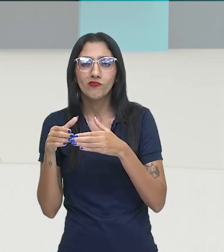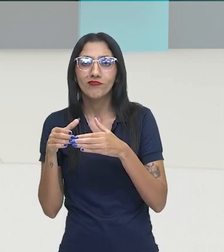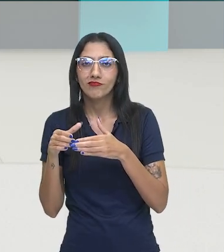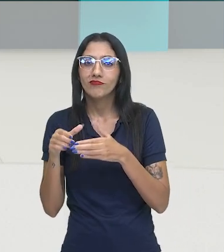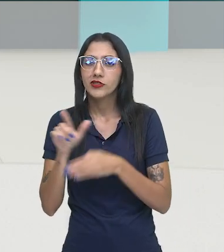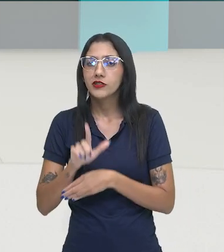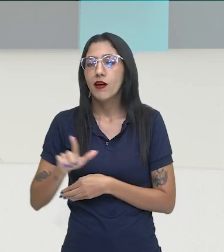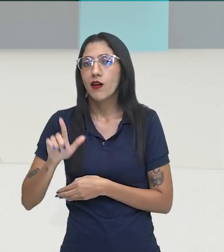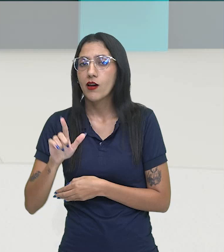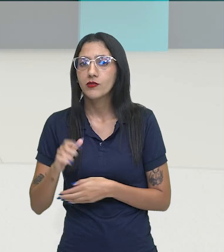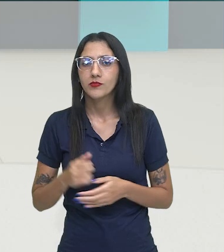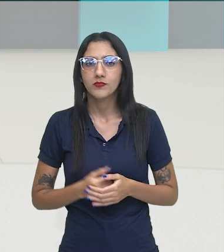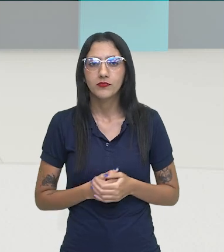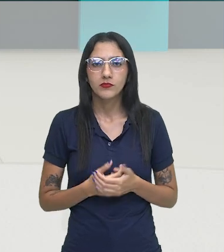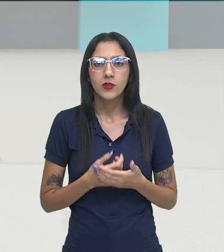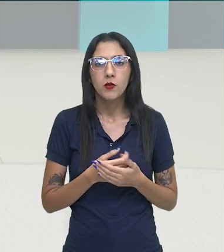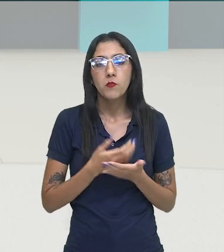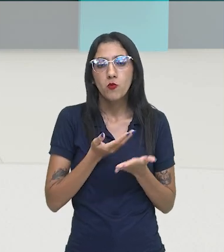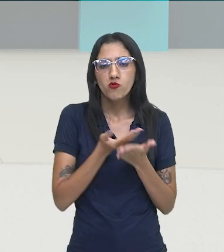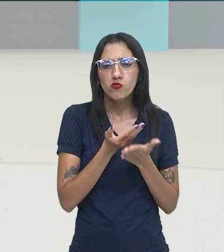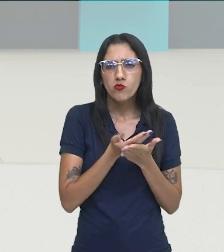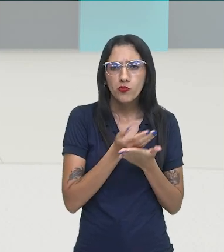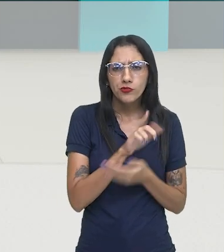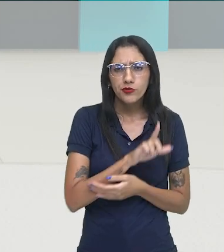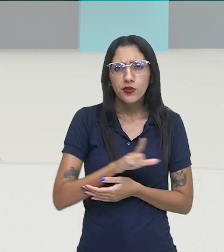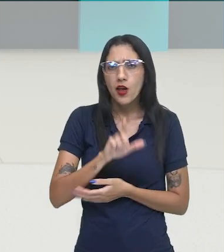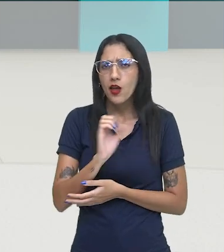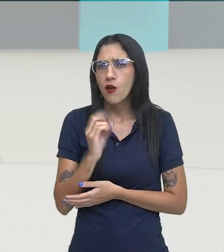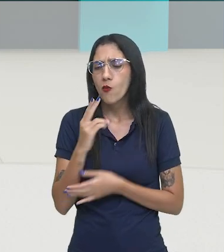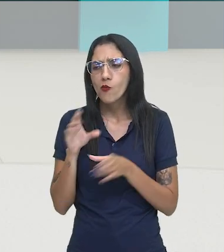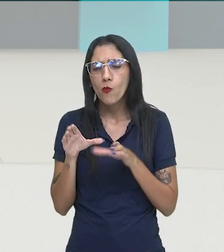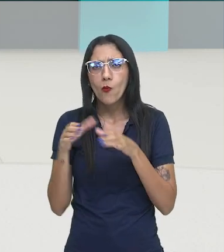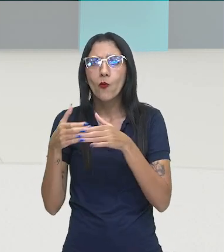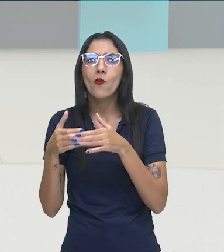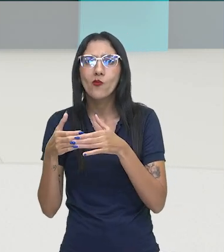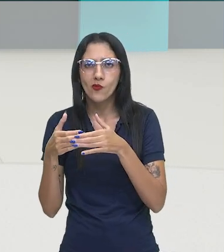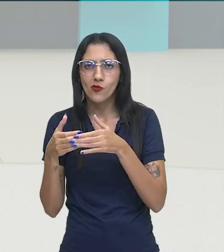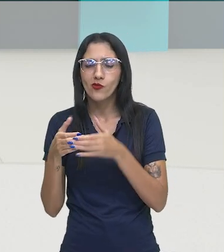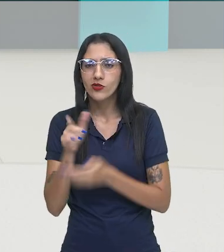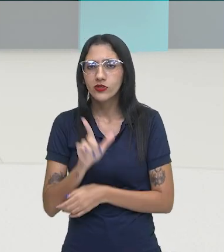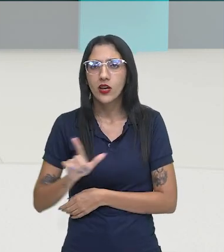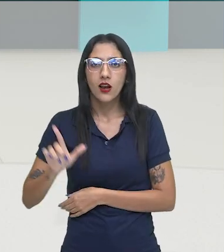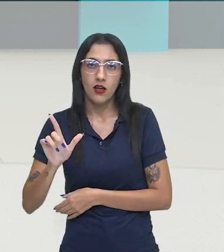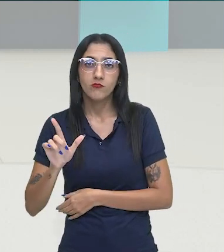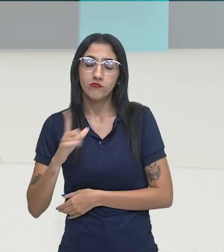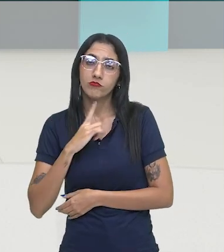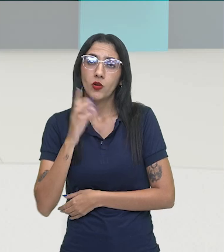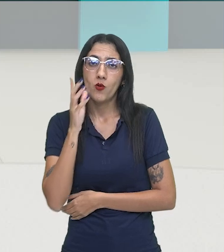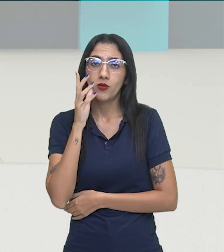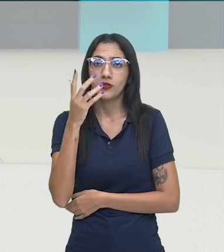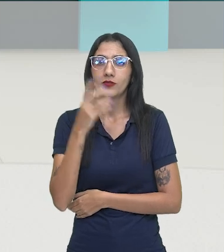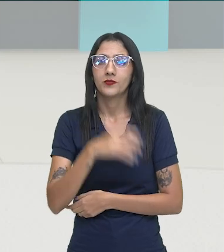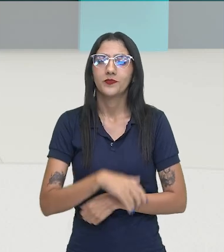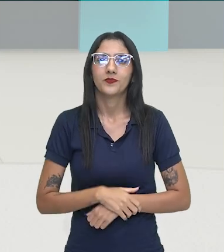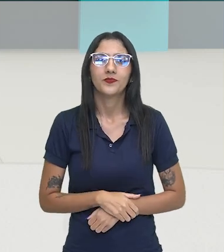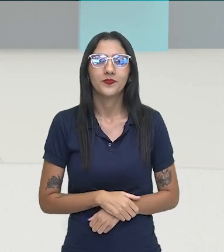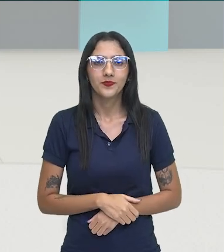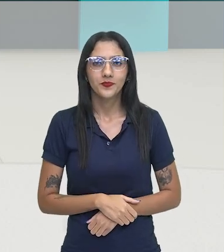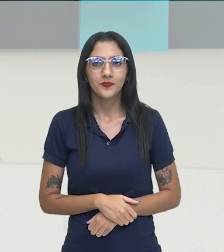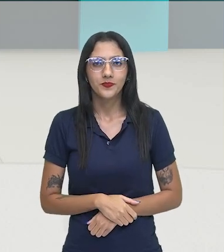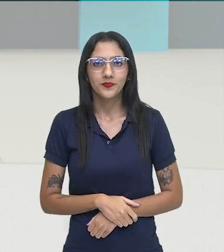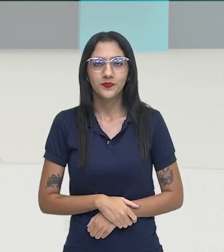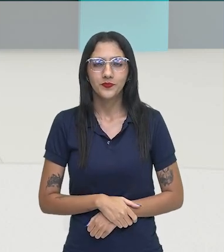podemos, né, chamar escola literária ou movimento, né, o que está acontecendo no momento.